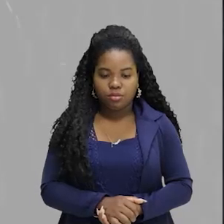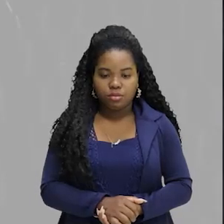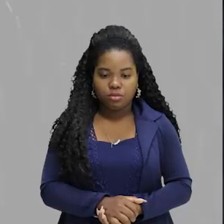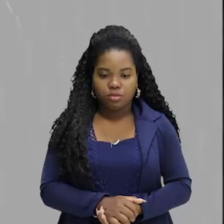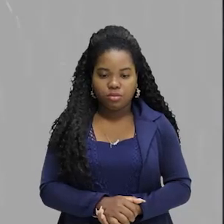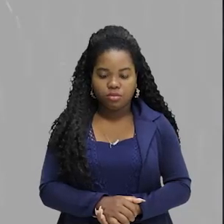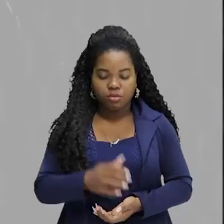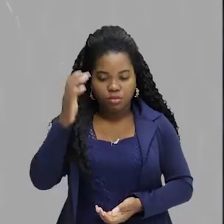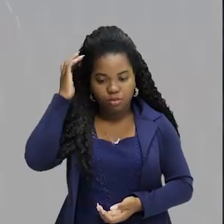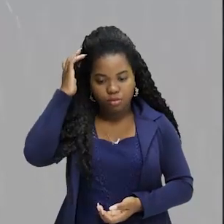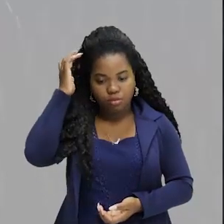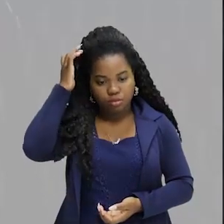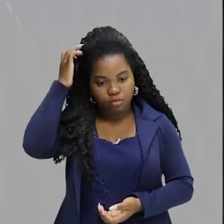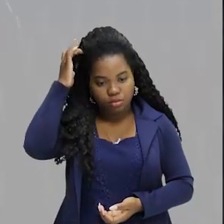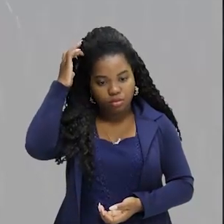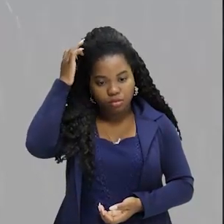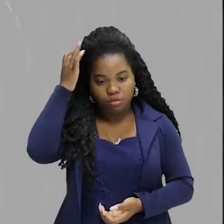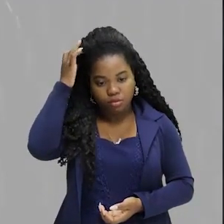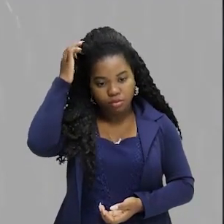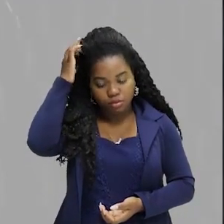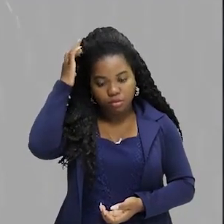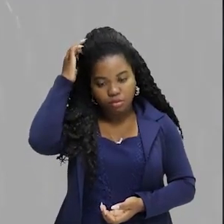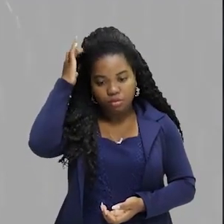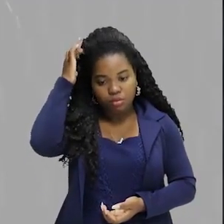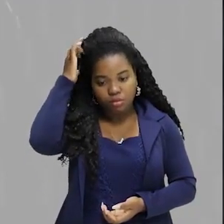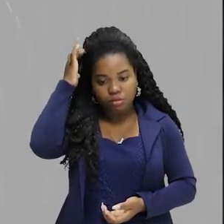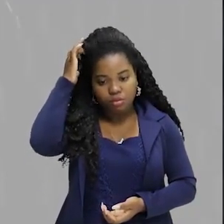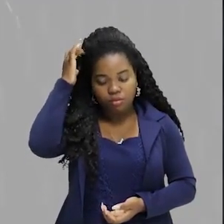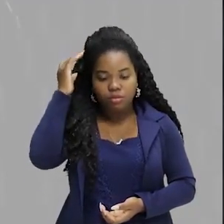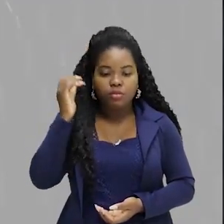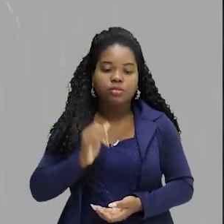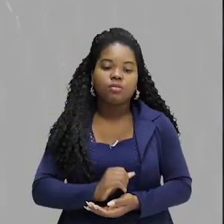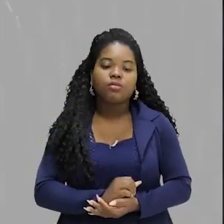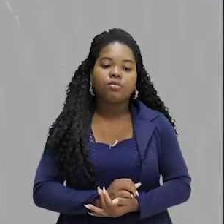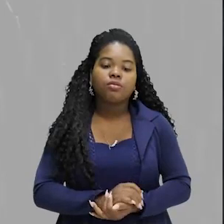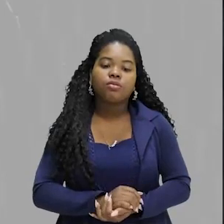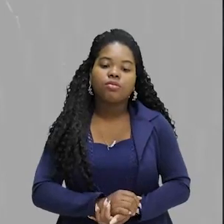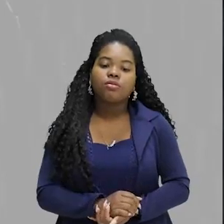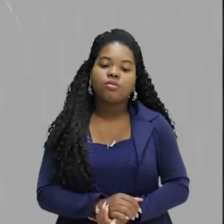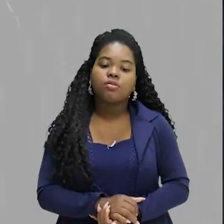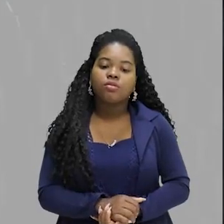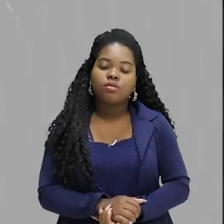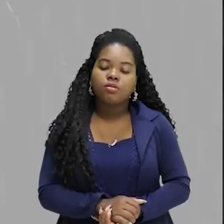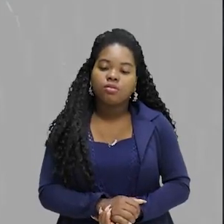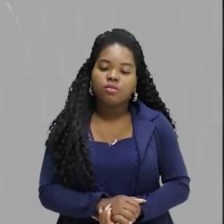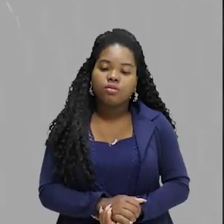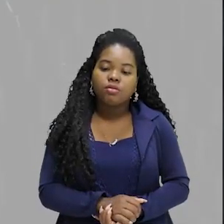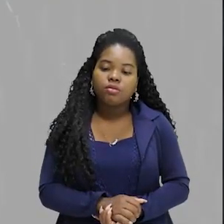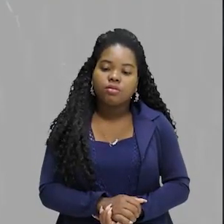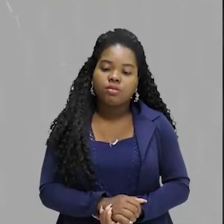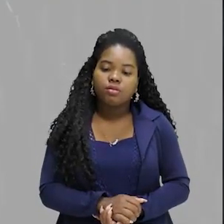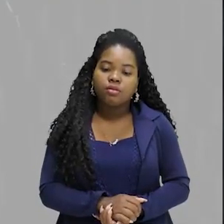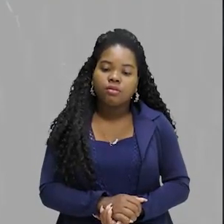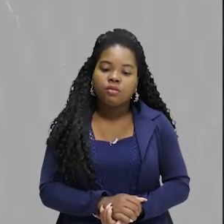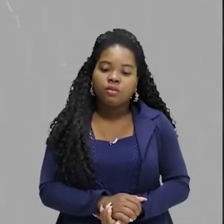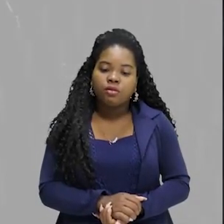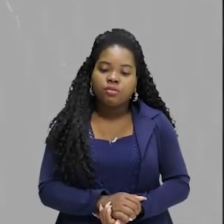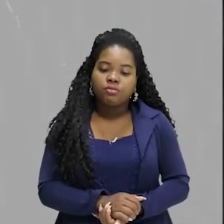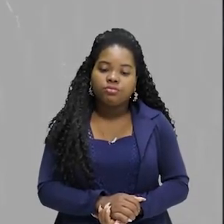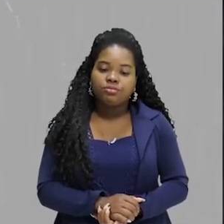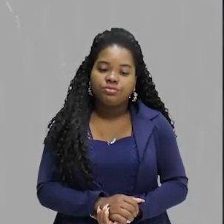seu laboratório da sua escola tem o tubo de ensaio. Observa-se a formação de um espelho de